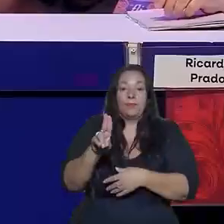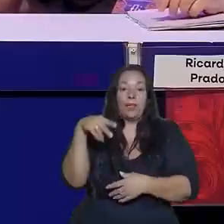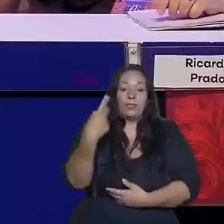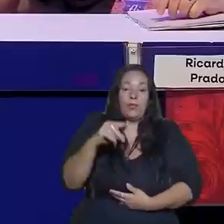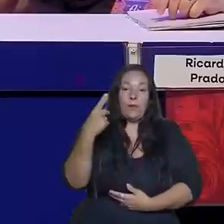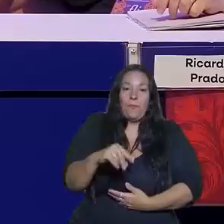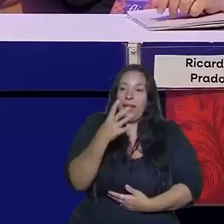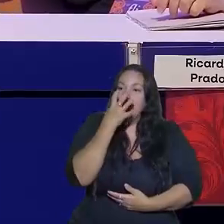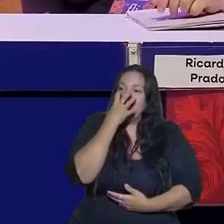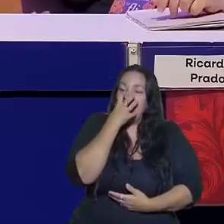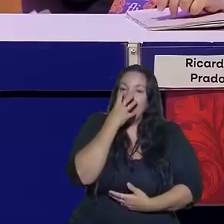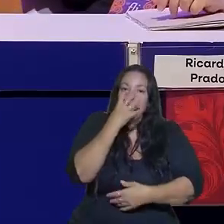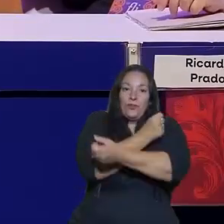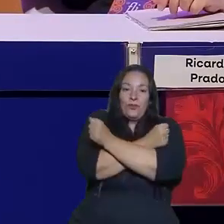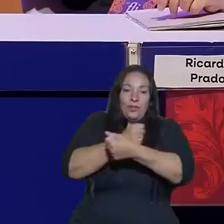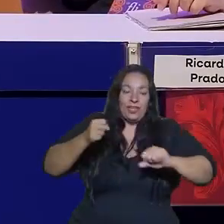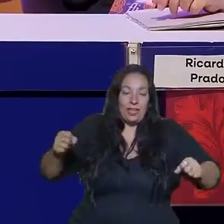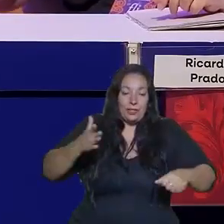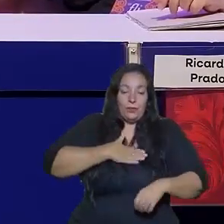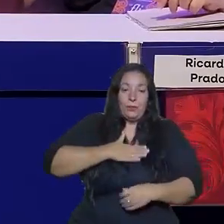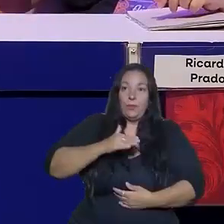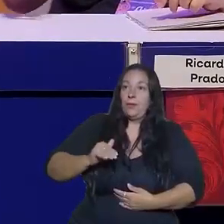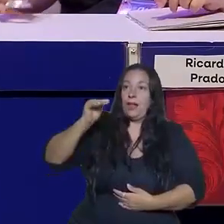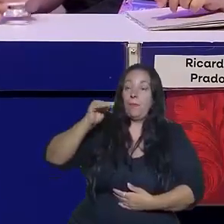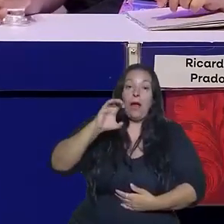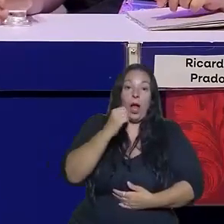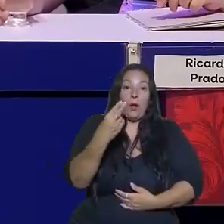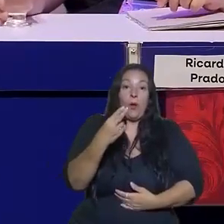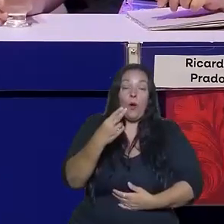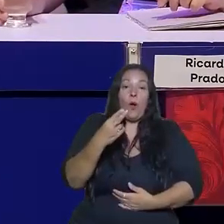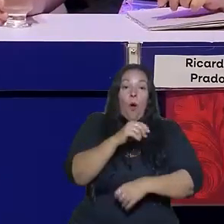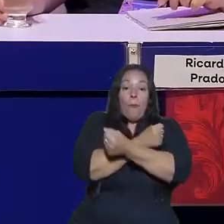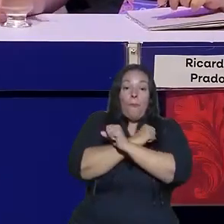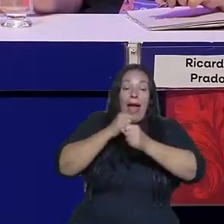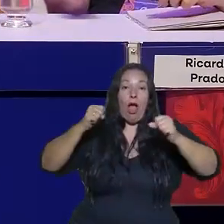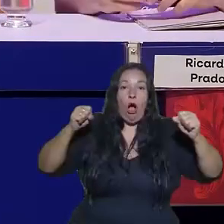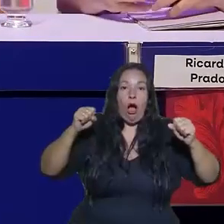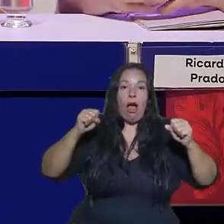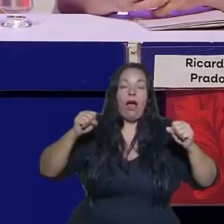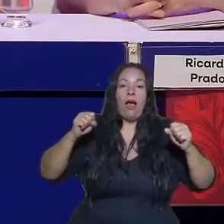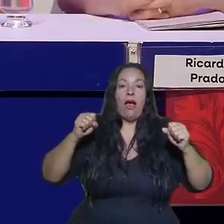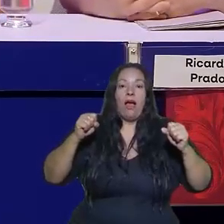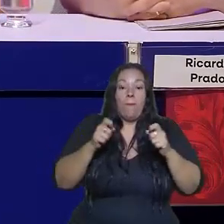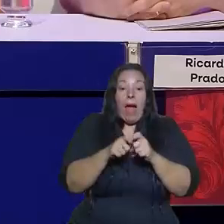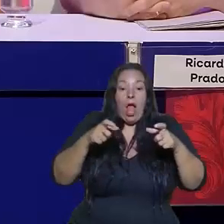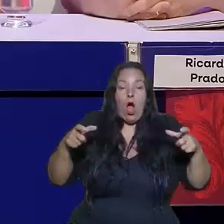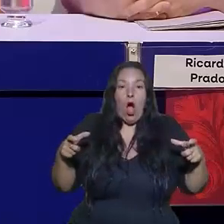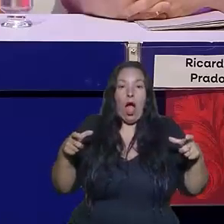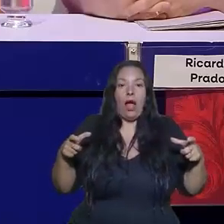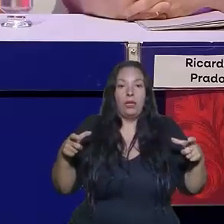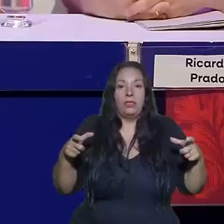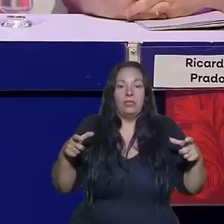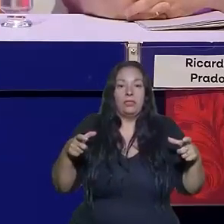2023, né, do meu tamanho maior, 81 lições do método Sueli Carneiro. E uma das primeiras